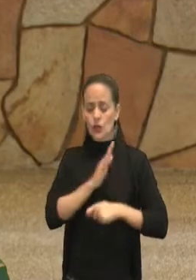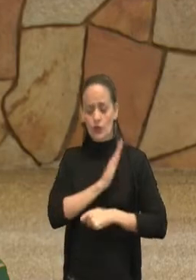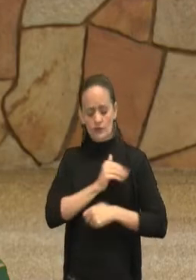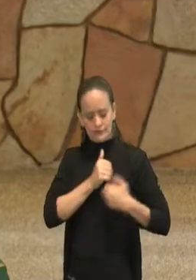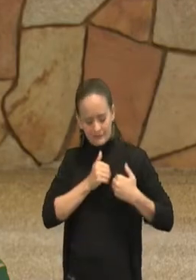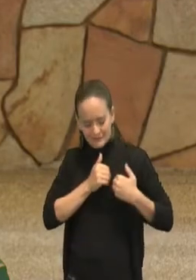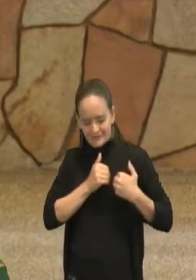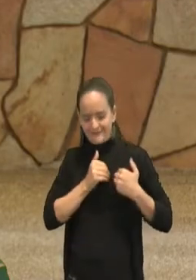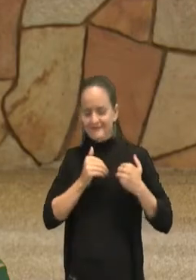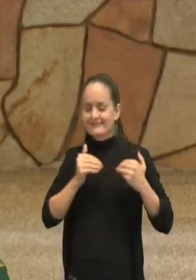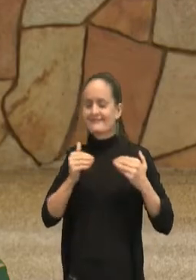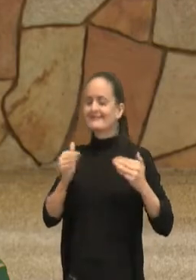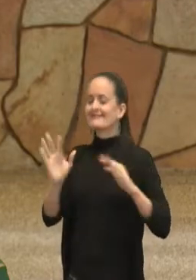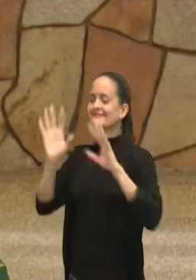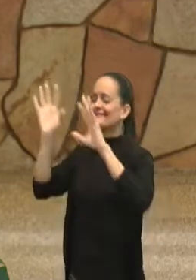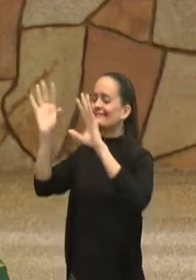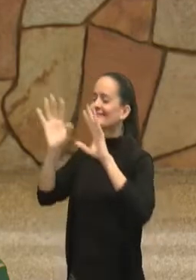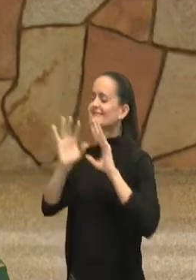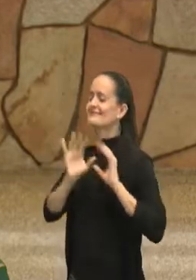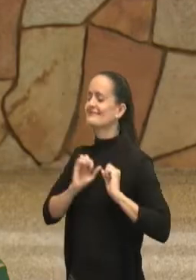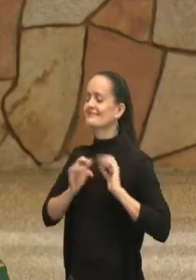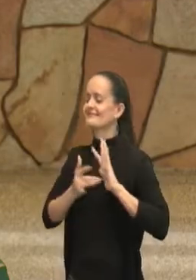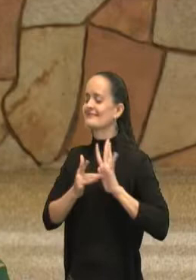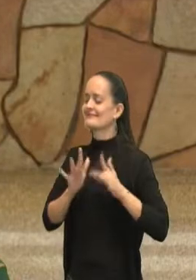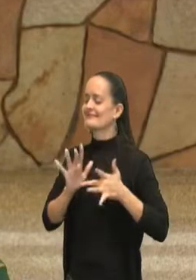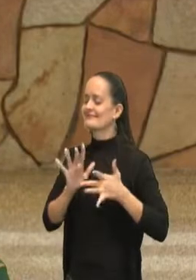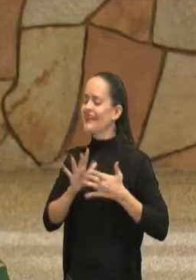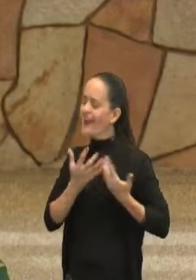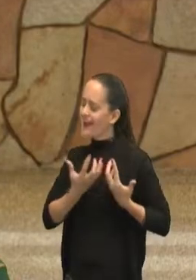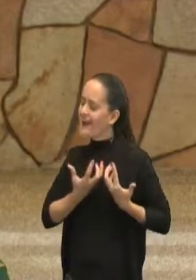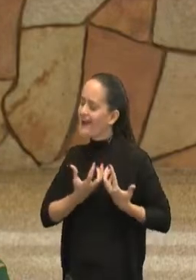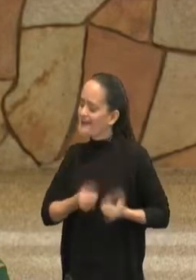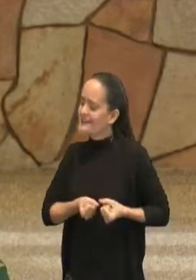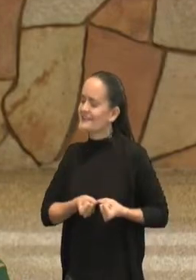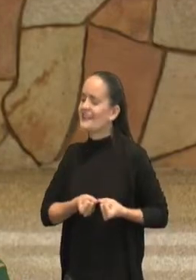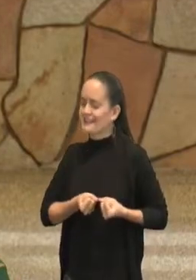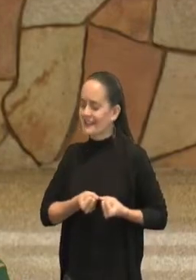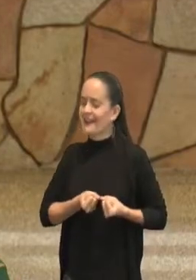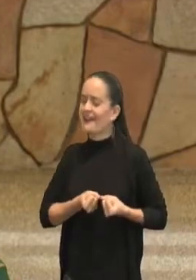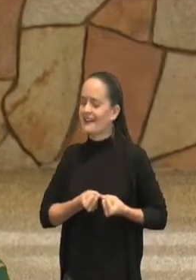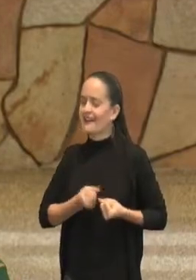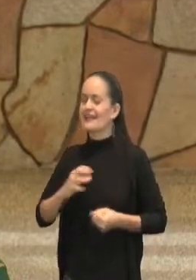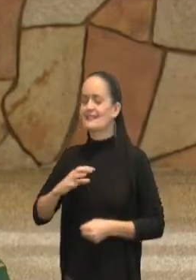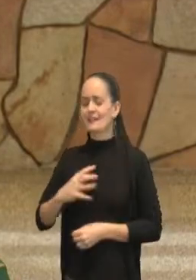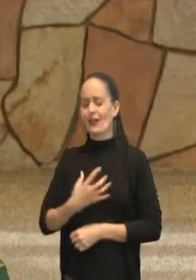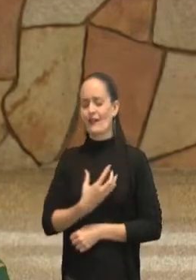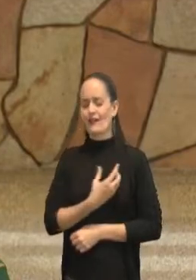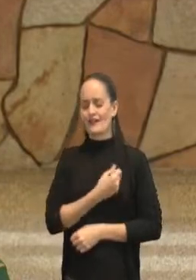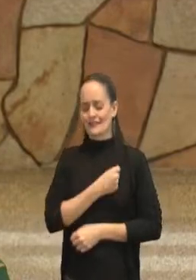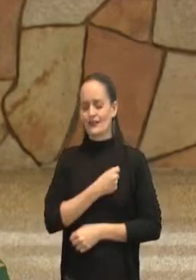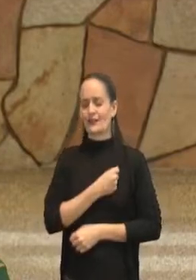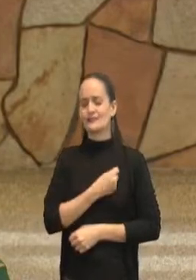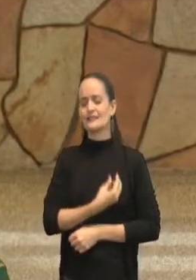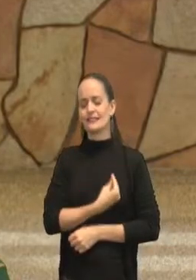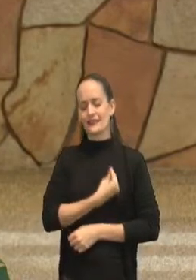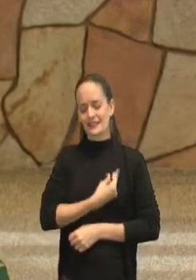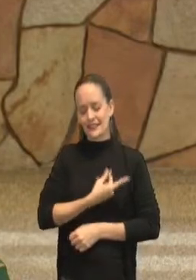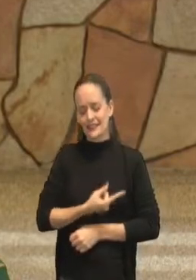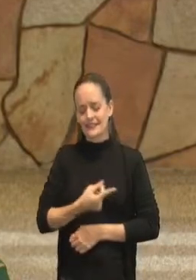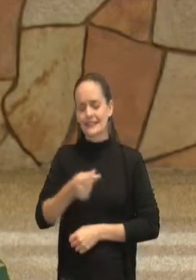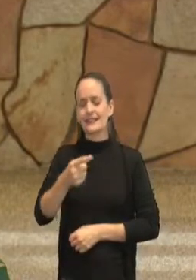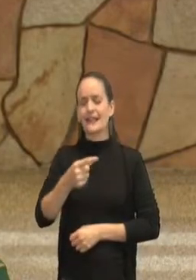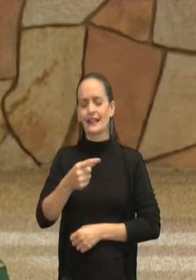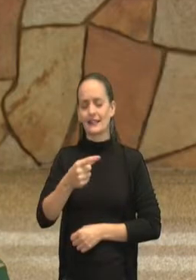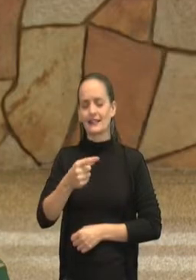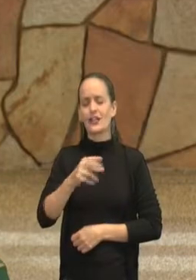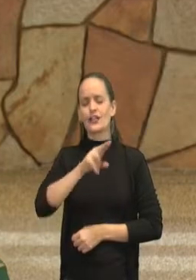para Ti, que eles possam tomar posse da salvação e da vida eterna oferecida em Cristo Jesus na cruz.